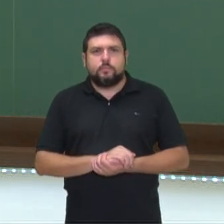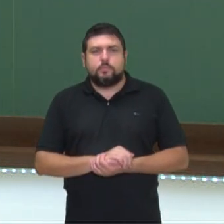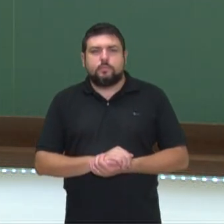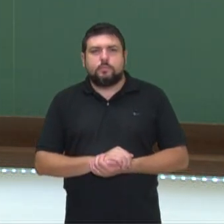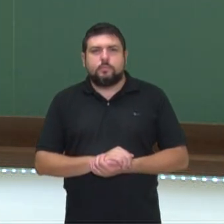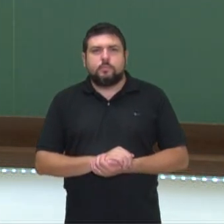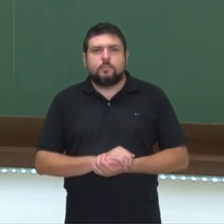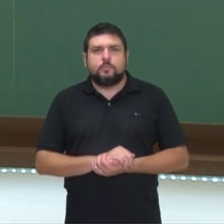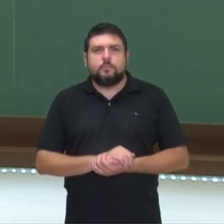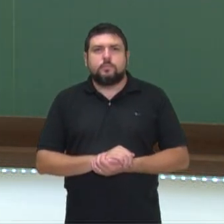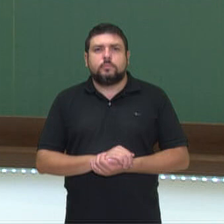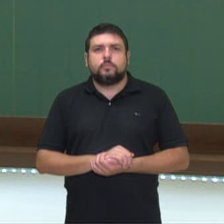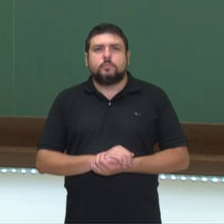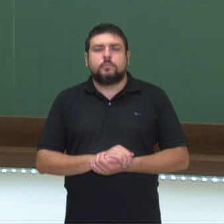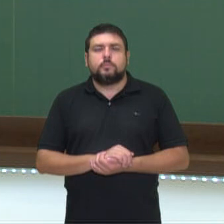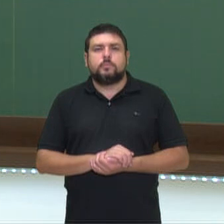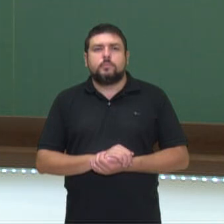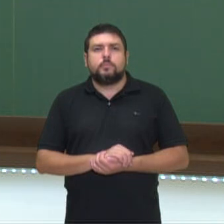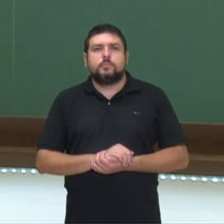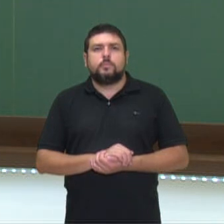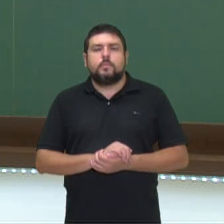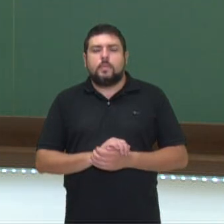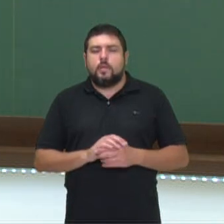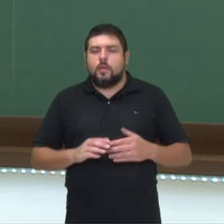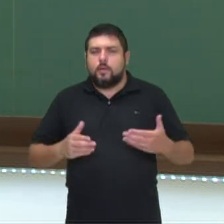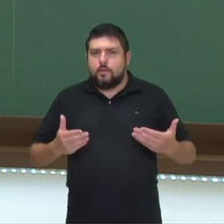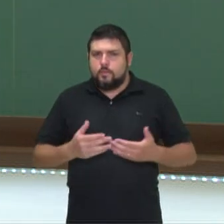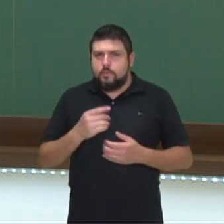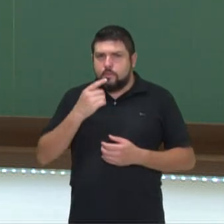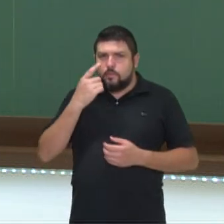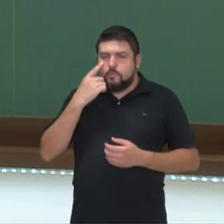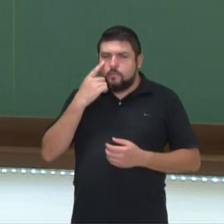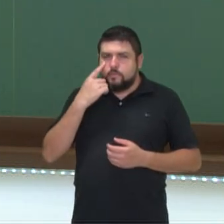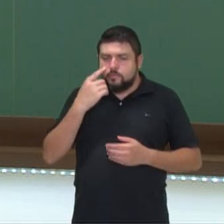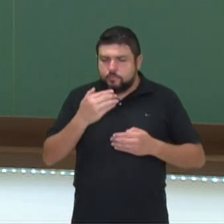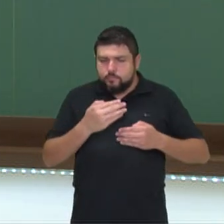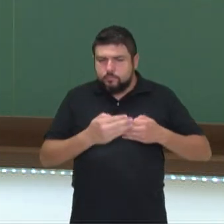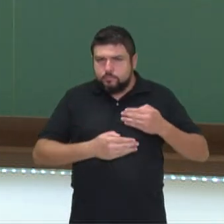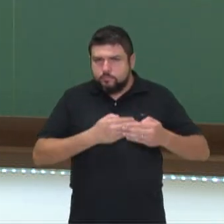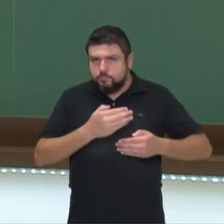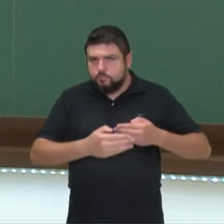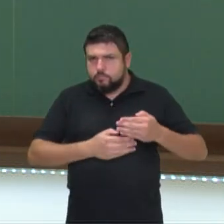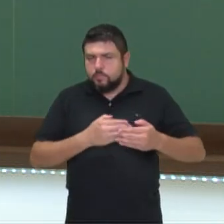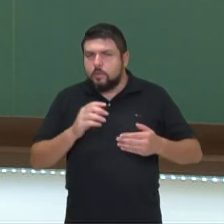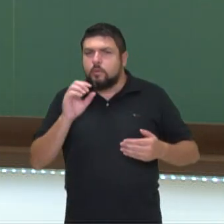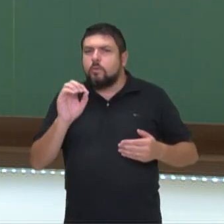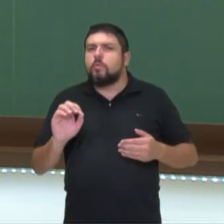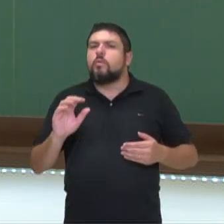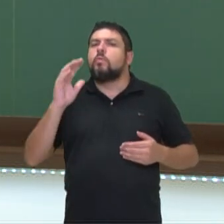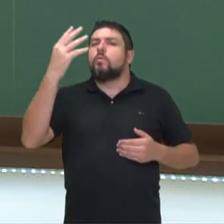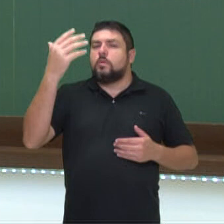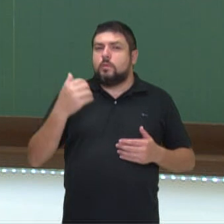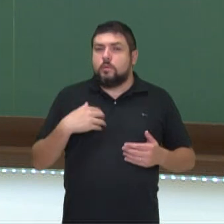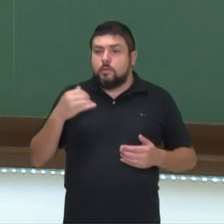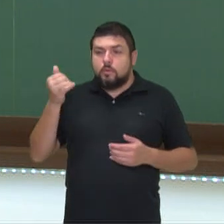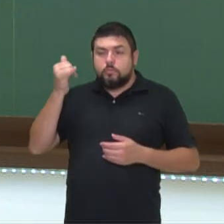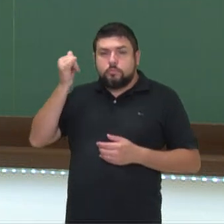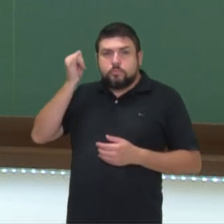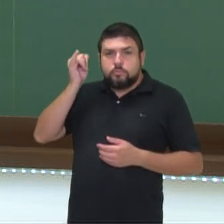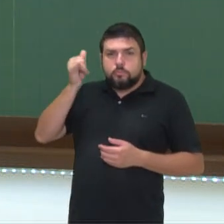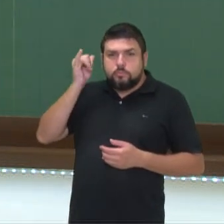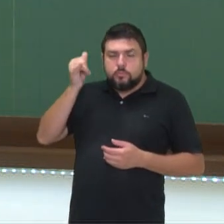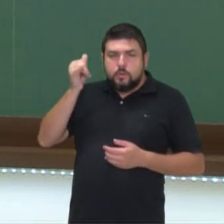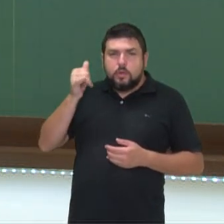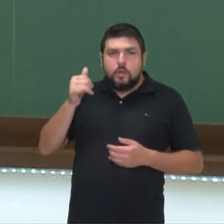Seguindo, nós vamos ver agora a sequência deste conto. Já vimos a situação inicial, o conflito, introdução e